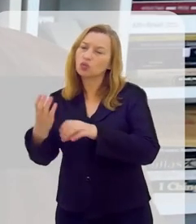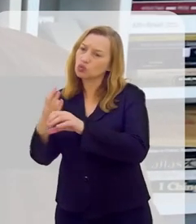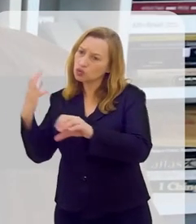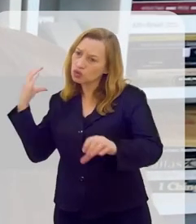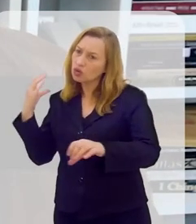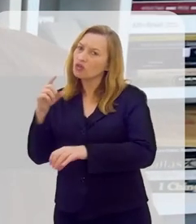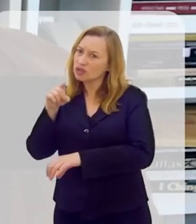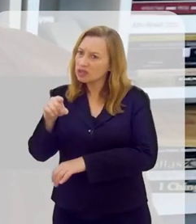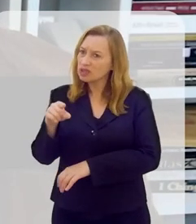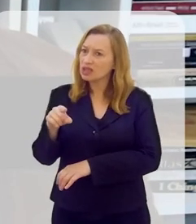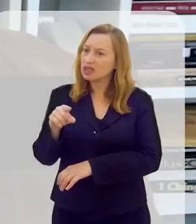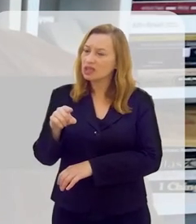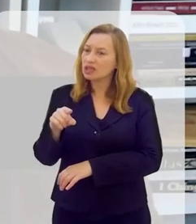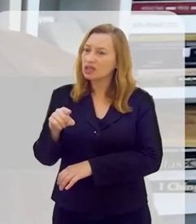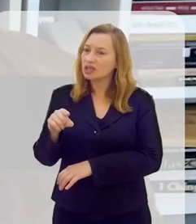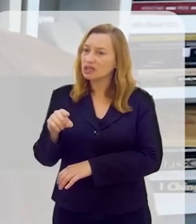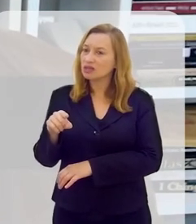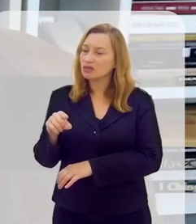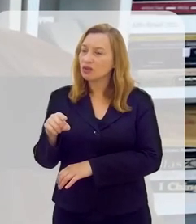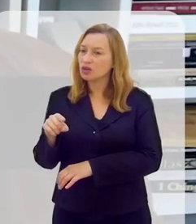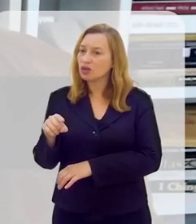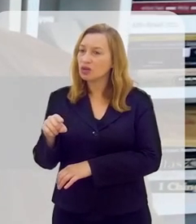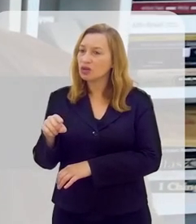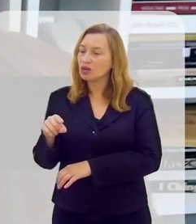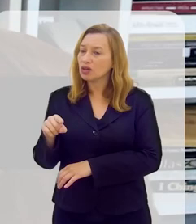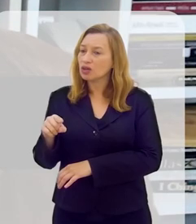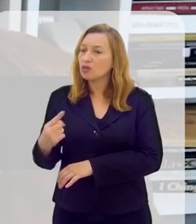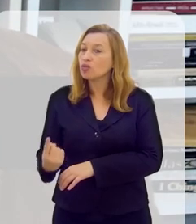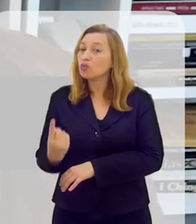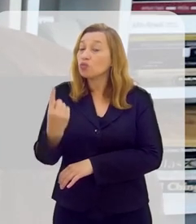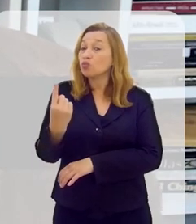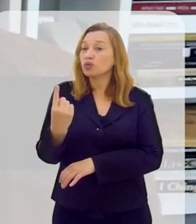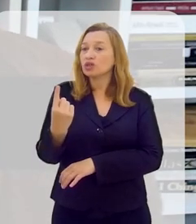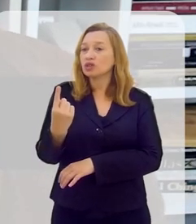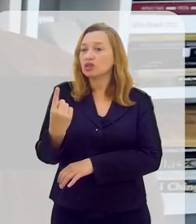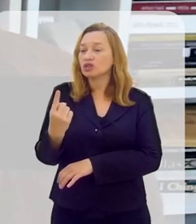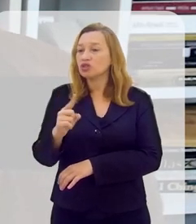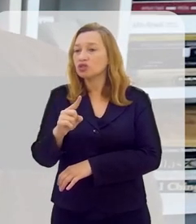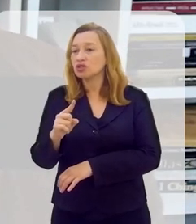engenharia, você devia ser a exceção da exceção entre os